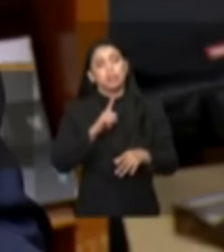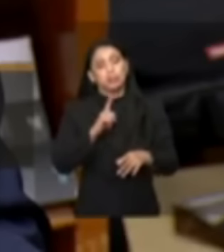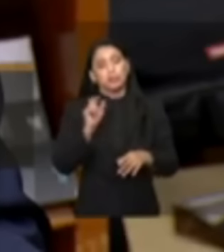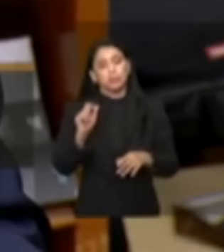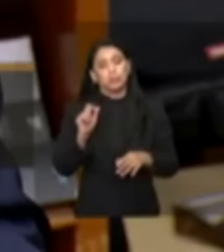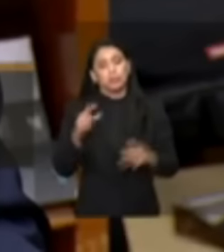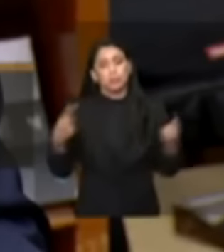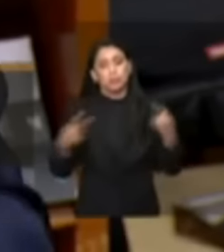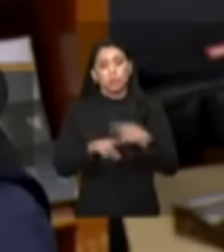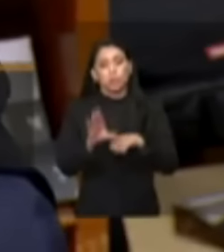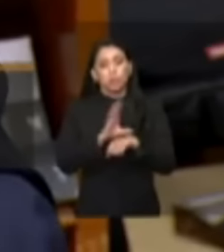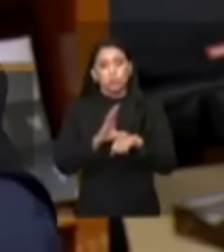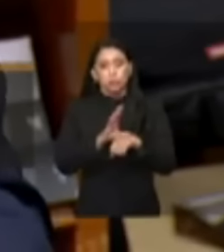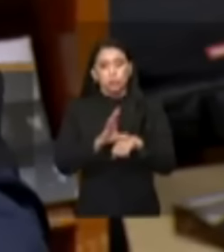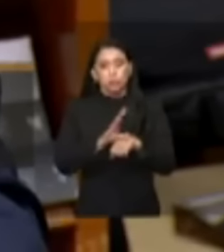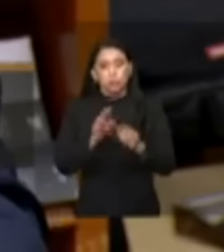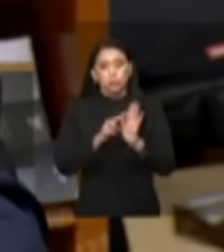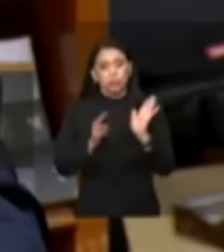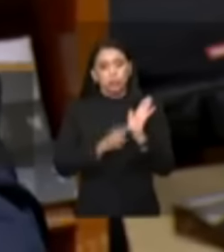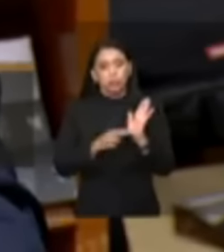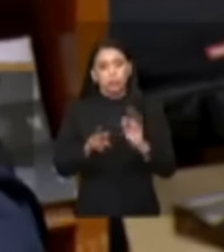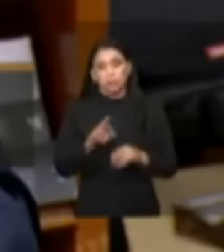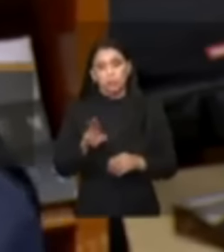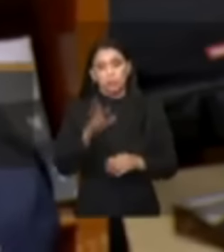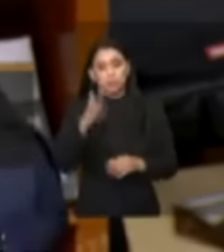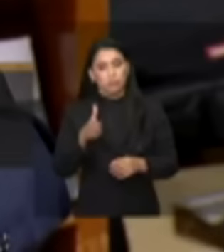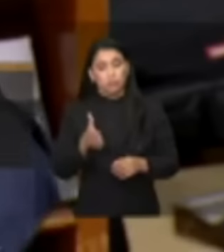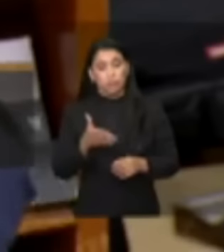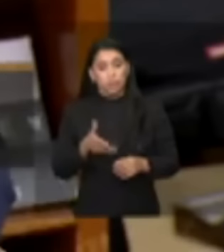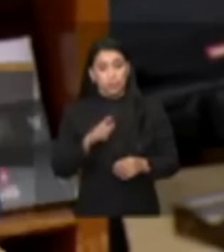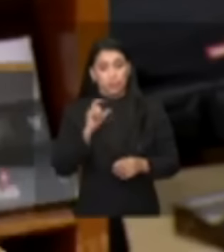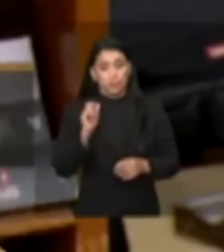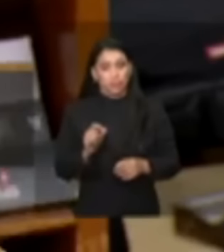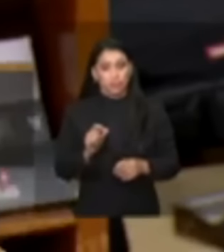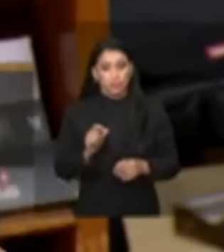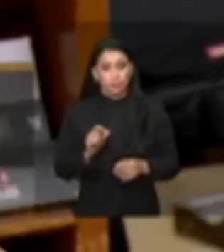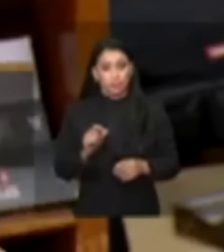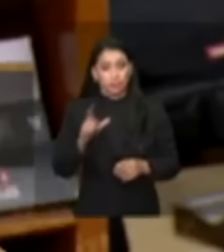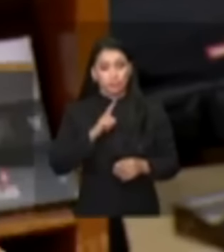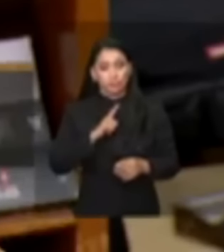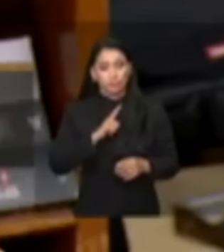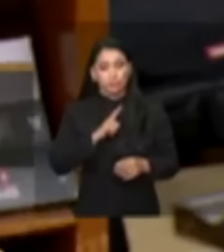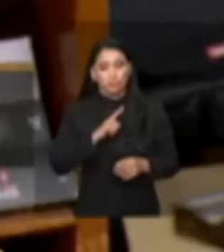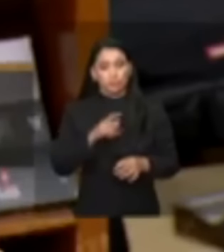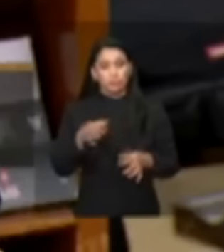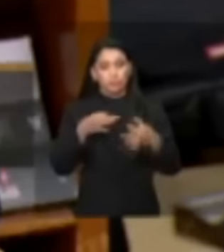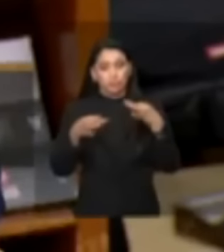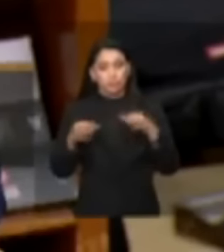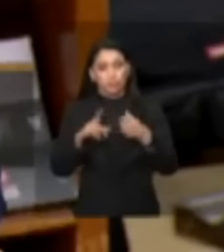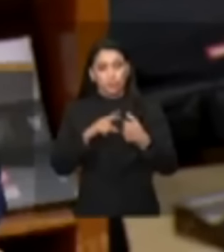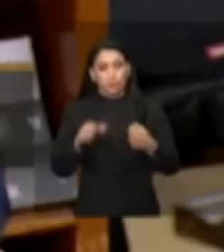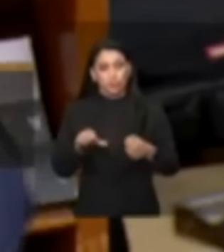de inconstitucionalidade dessa norma sem pronúncia de nulidade E aí incide na minha visão o artigo